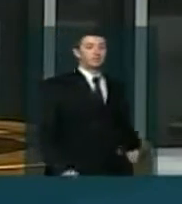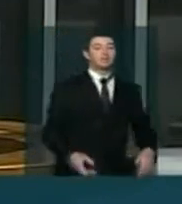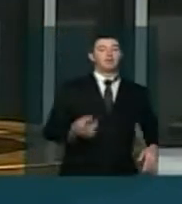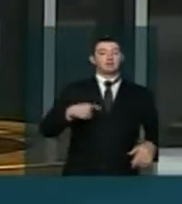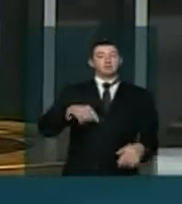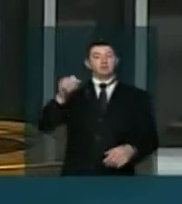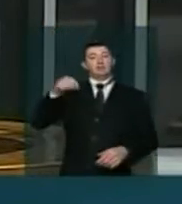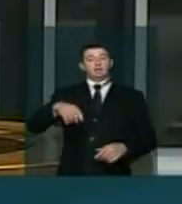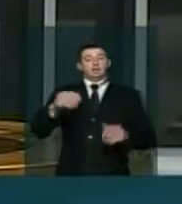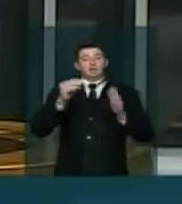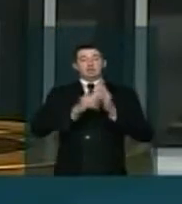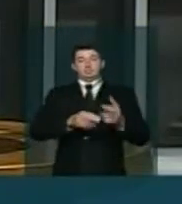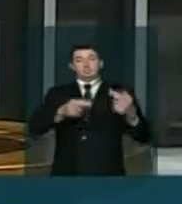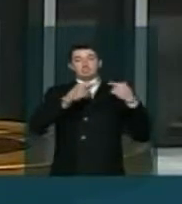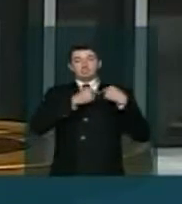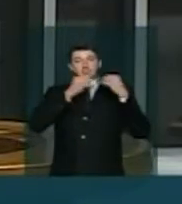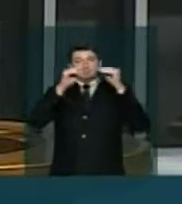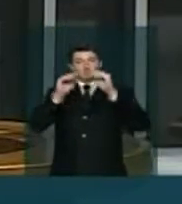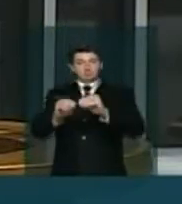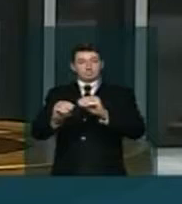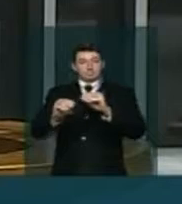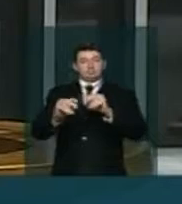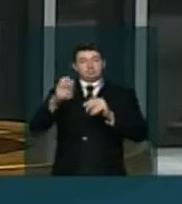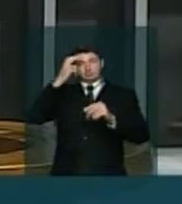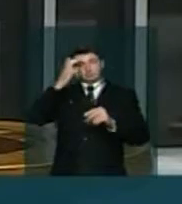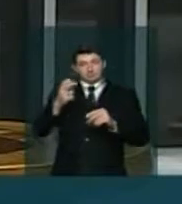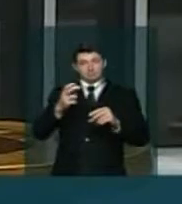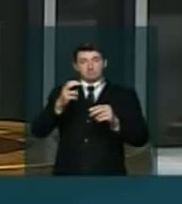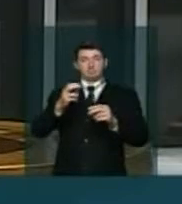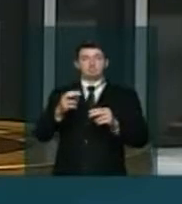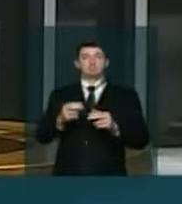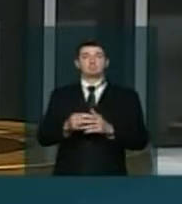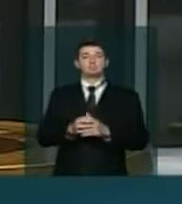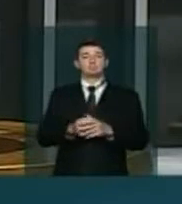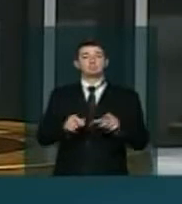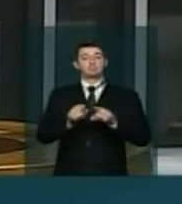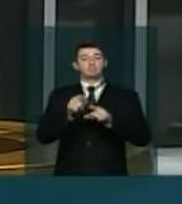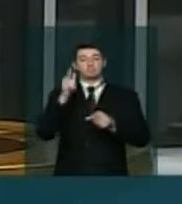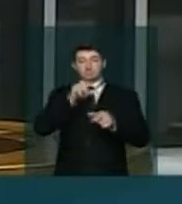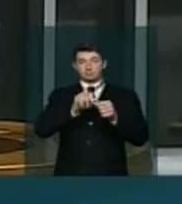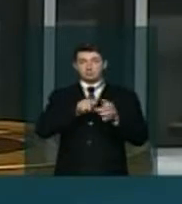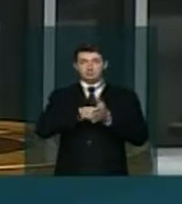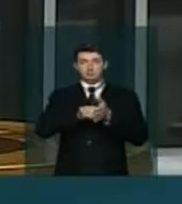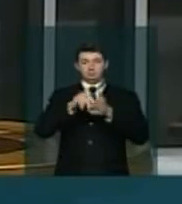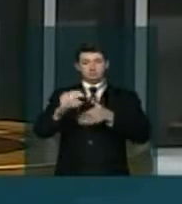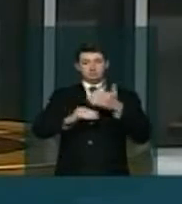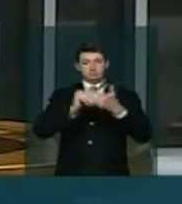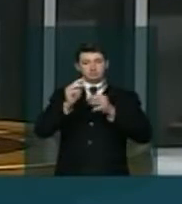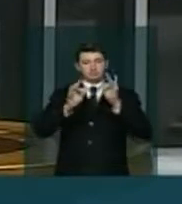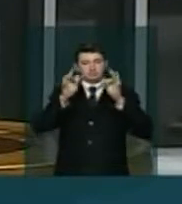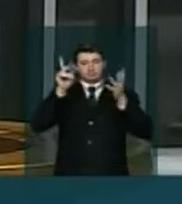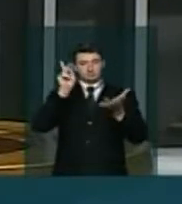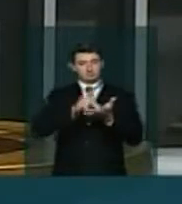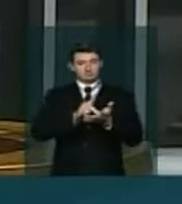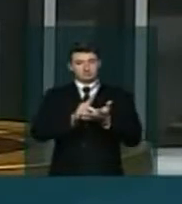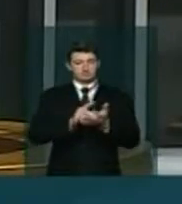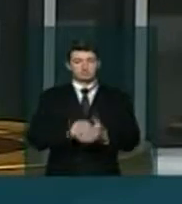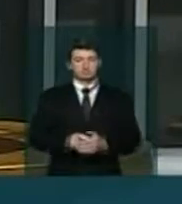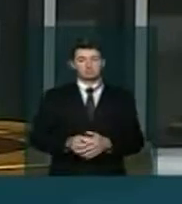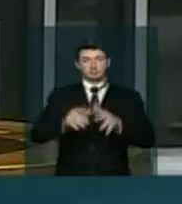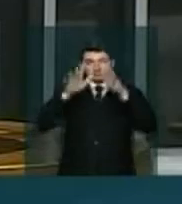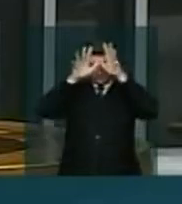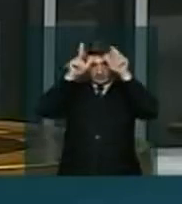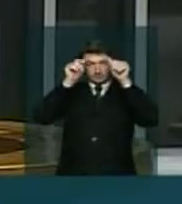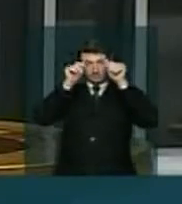a competência intelectual de se realmente fazer pesquisa e desenvolvimento tecnológico na nossa